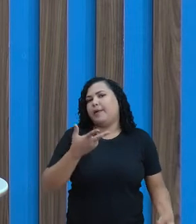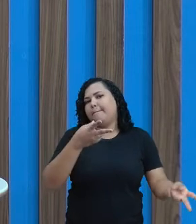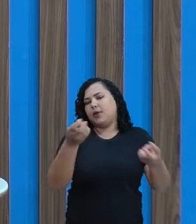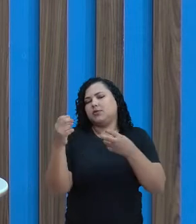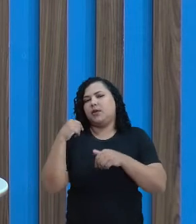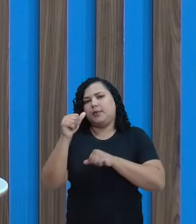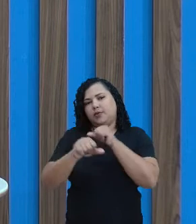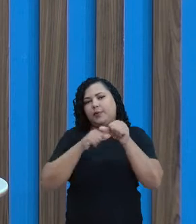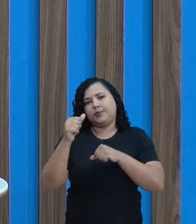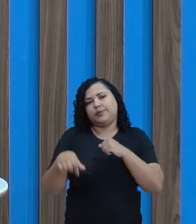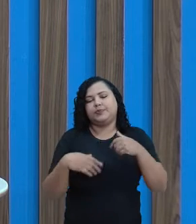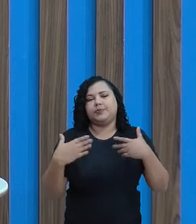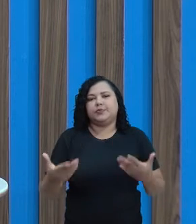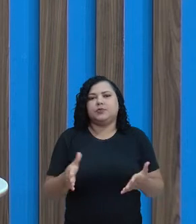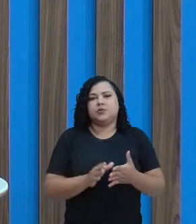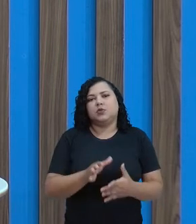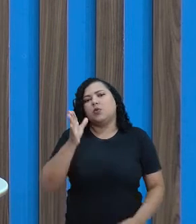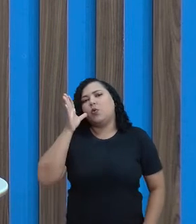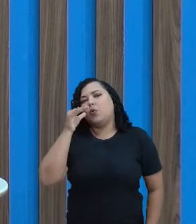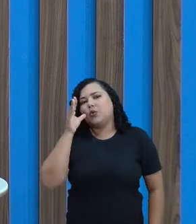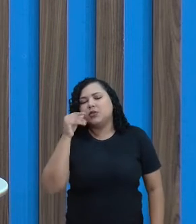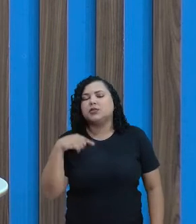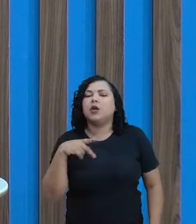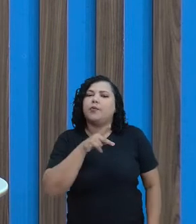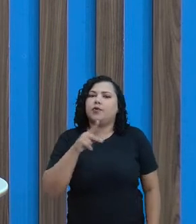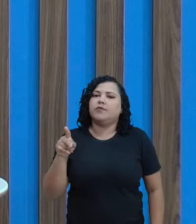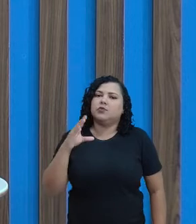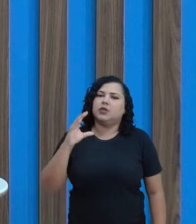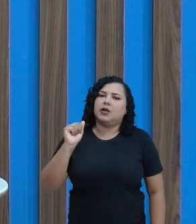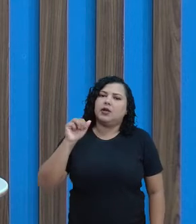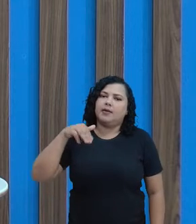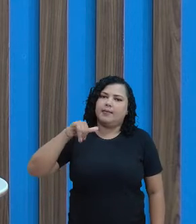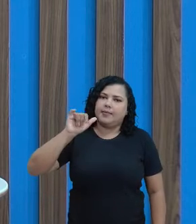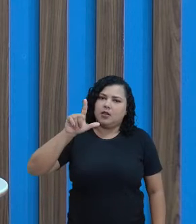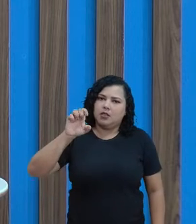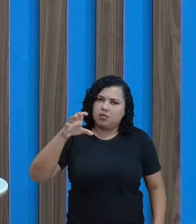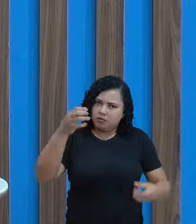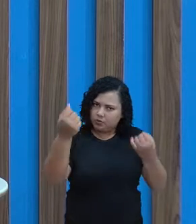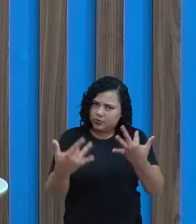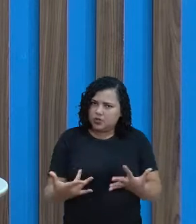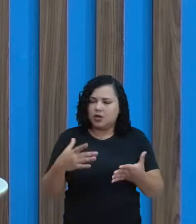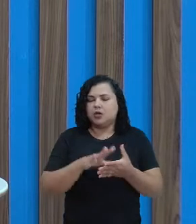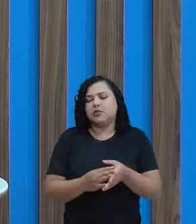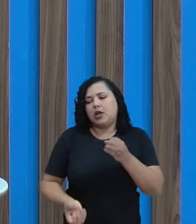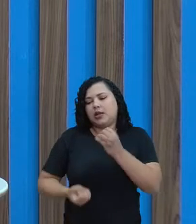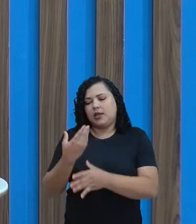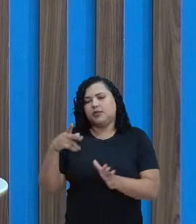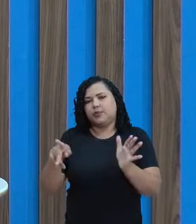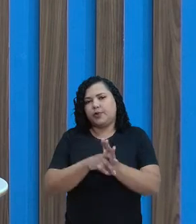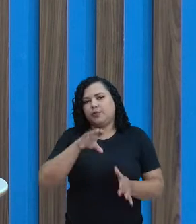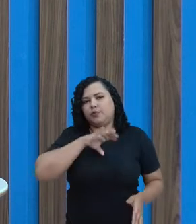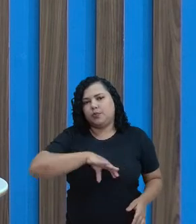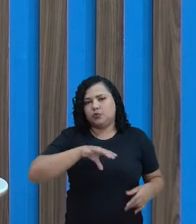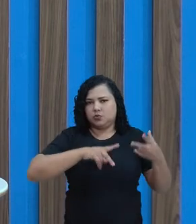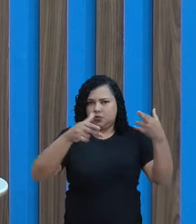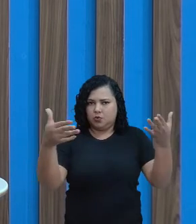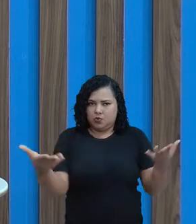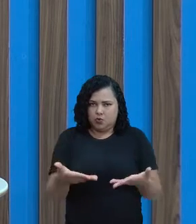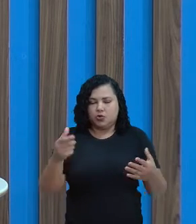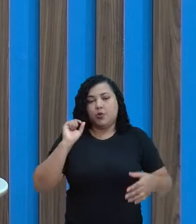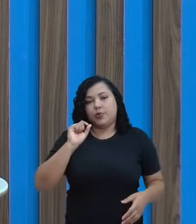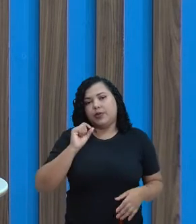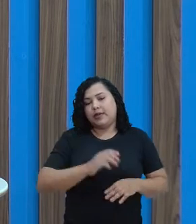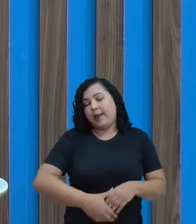Uma curiosidade, que a professora Camille estava falando, do surgimento do português como ele é hoje, é que a